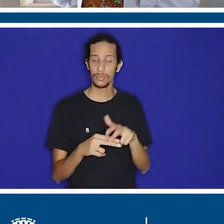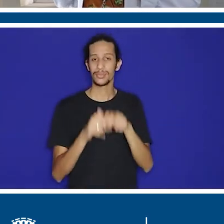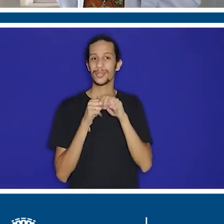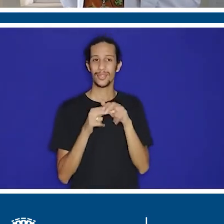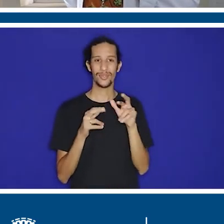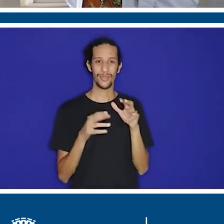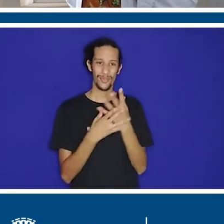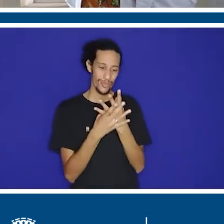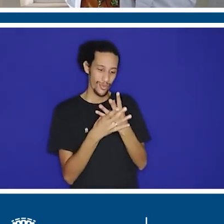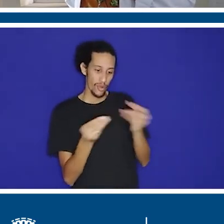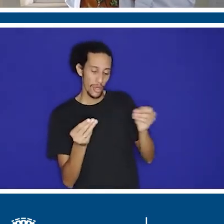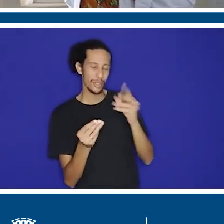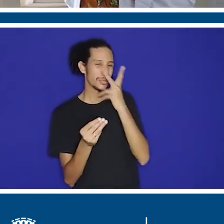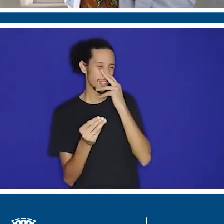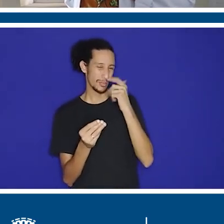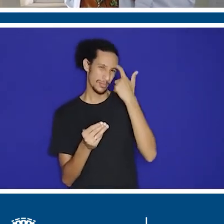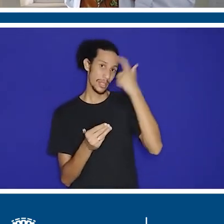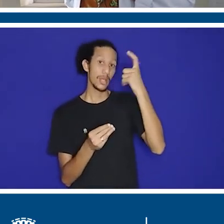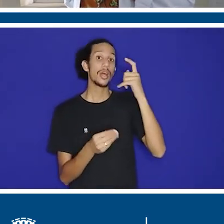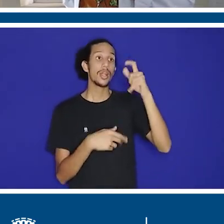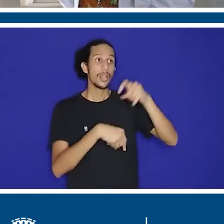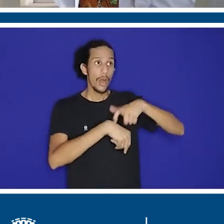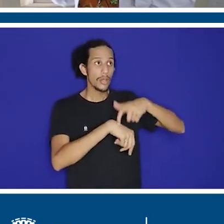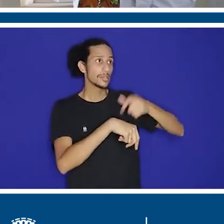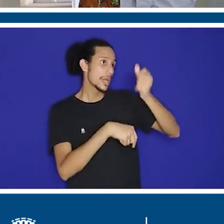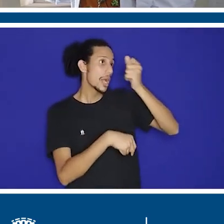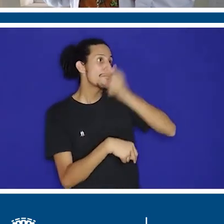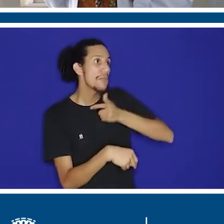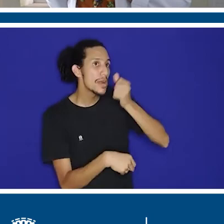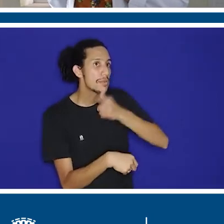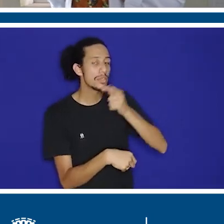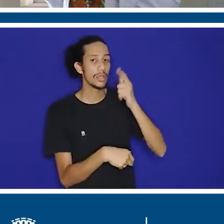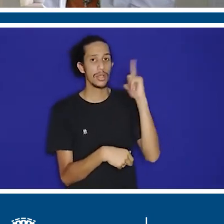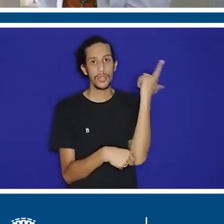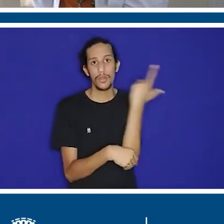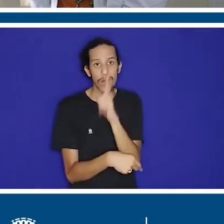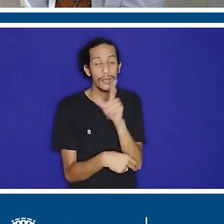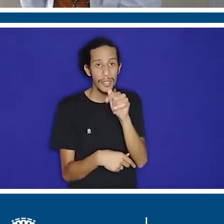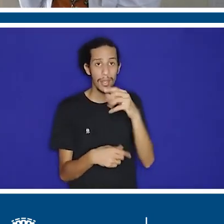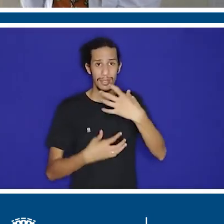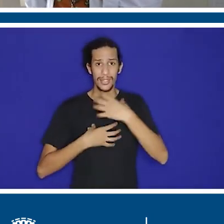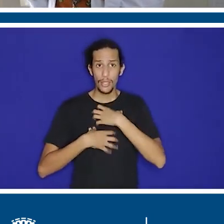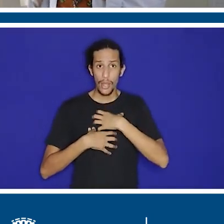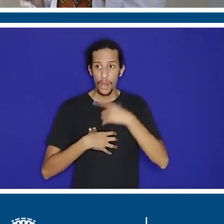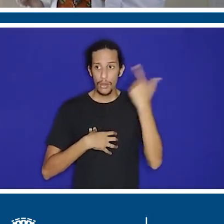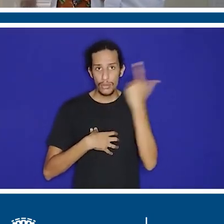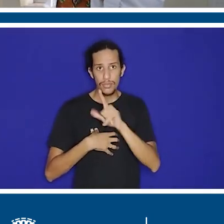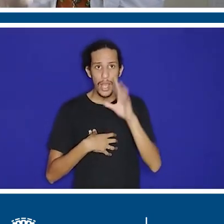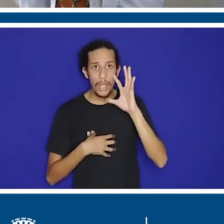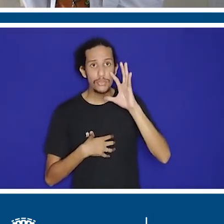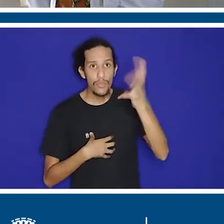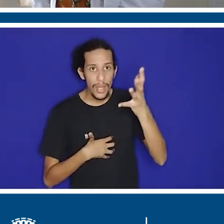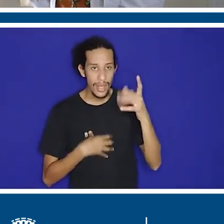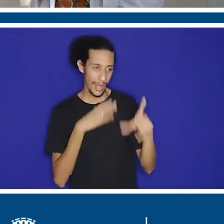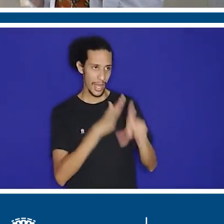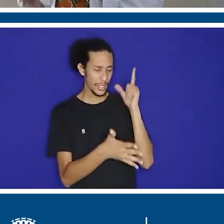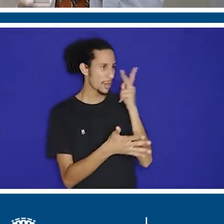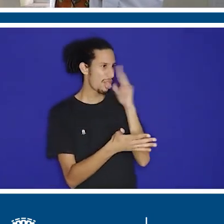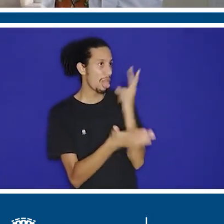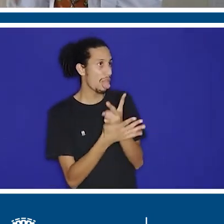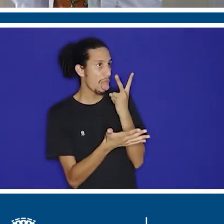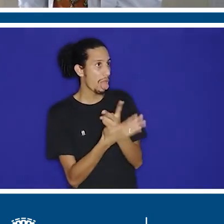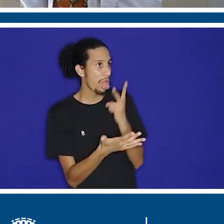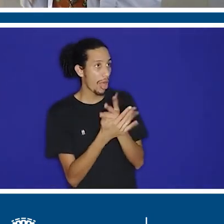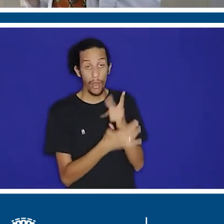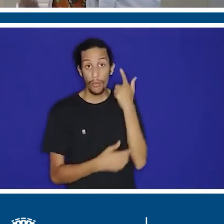sempre, quando a gente medicaliza, é quando você consegue dar conta daquele sintoma que é incapacitante